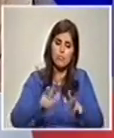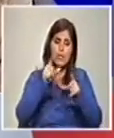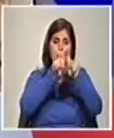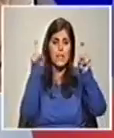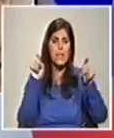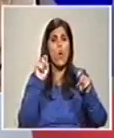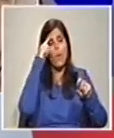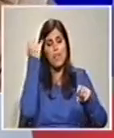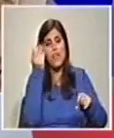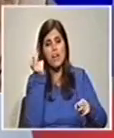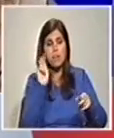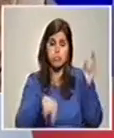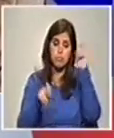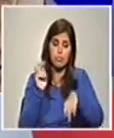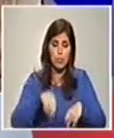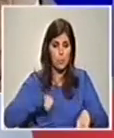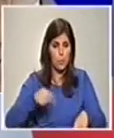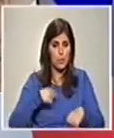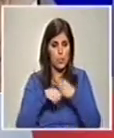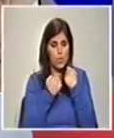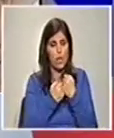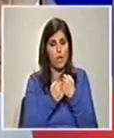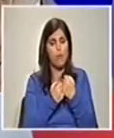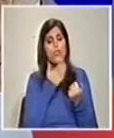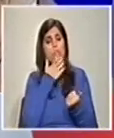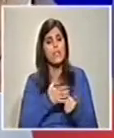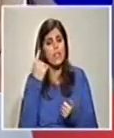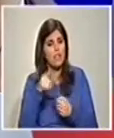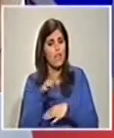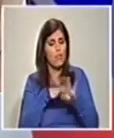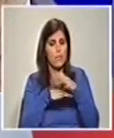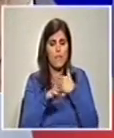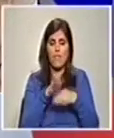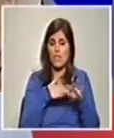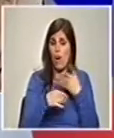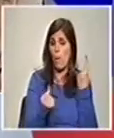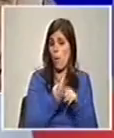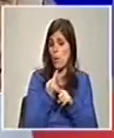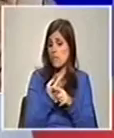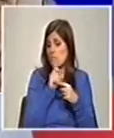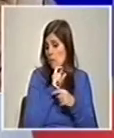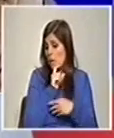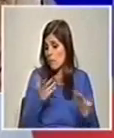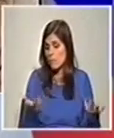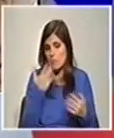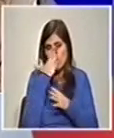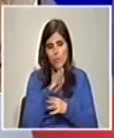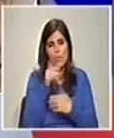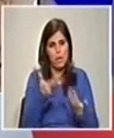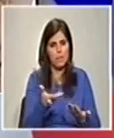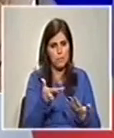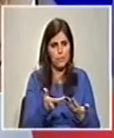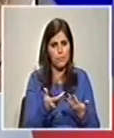ser empreendedores sociais e com essa bagagem que já trazem da formação fazer qualquer coisa. Posso dar um exemplo? Hoje em dia a criação